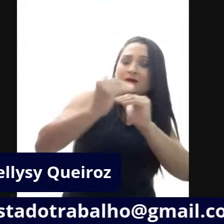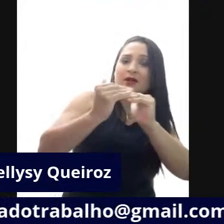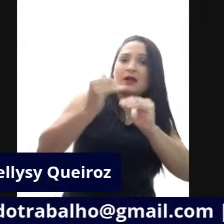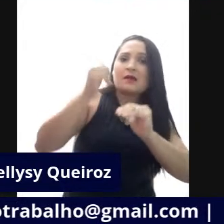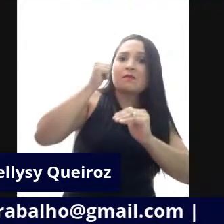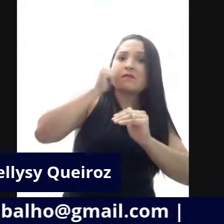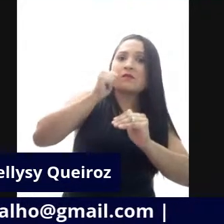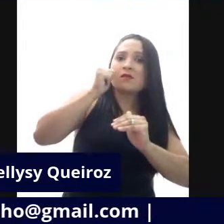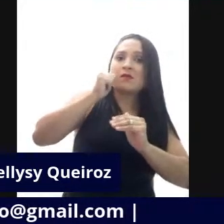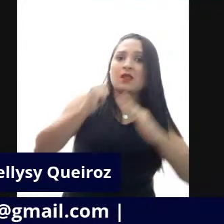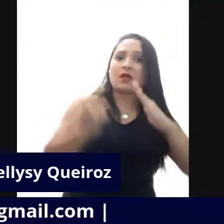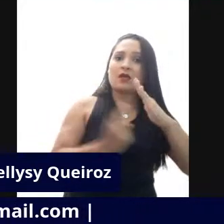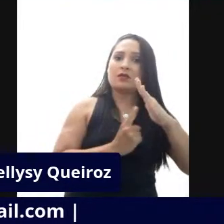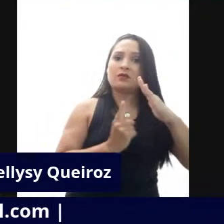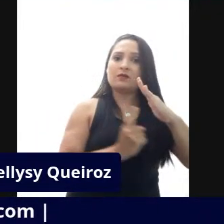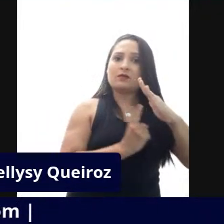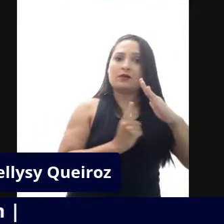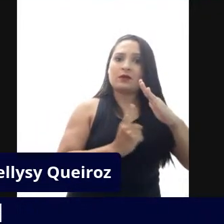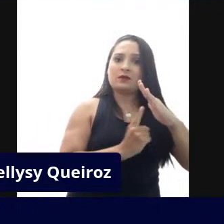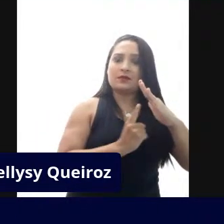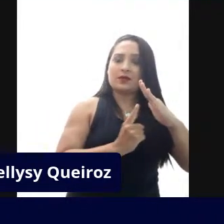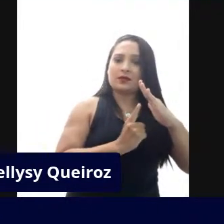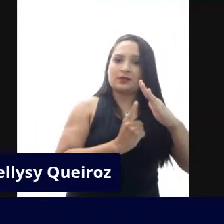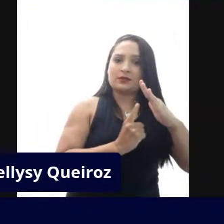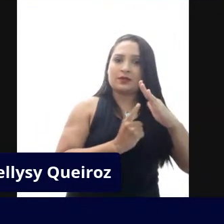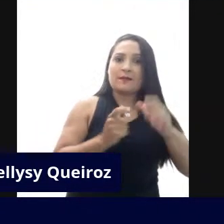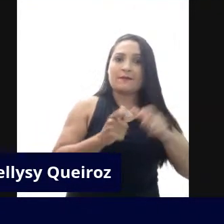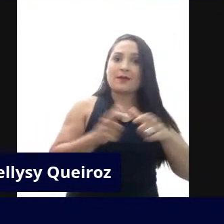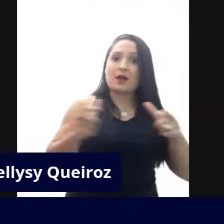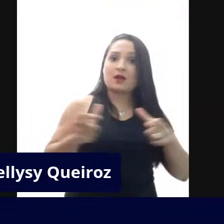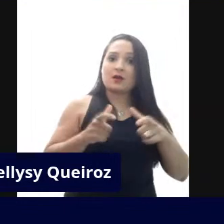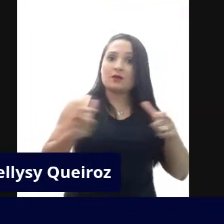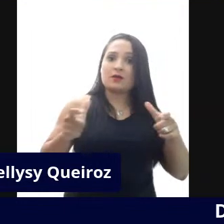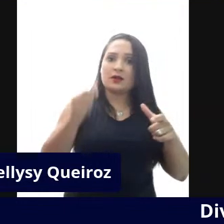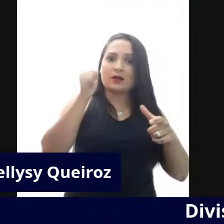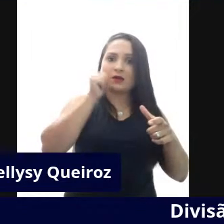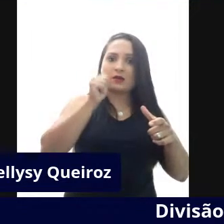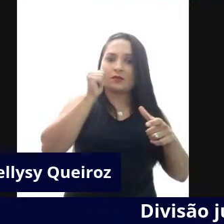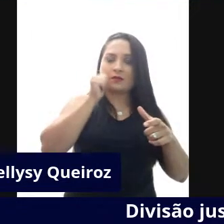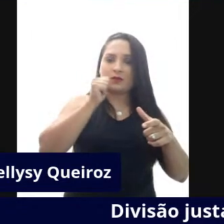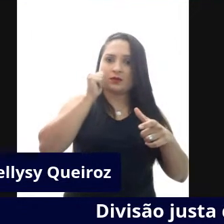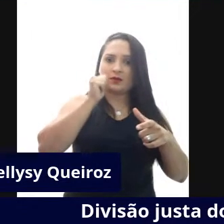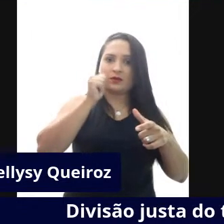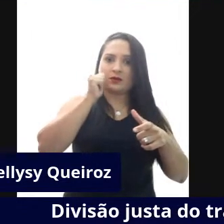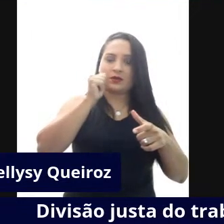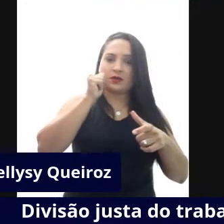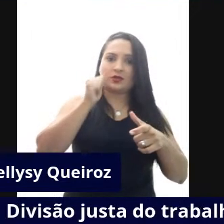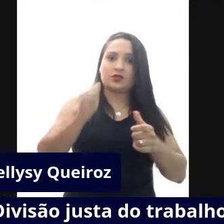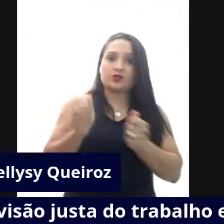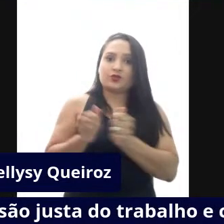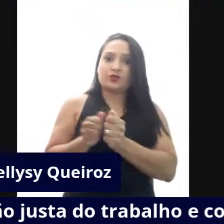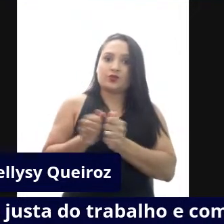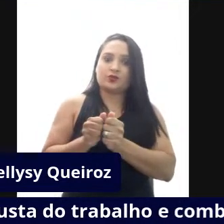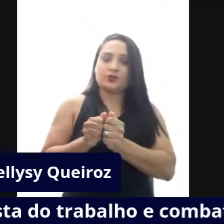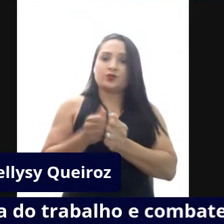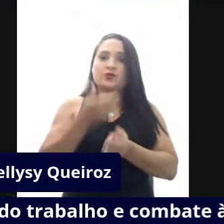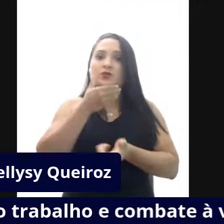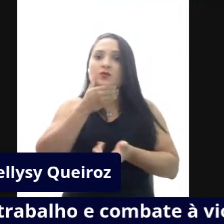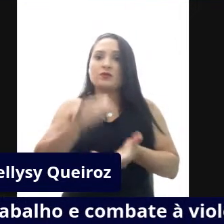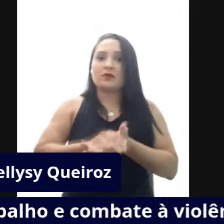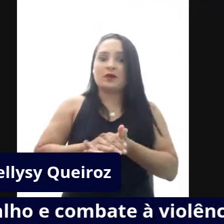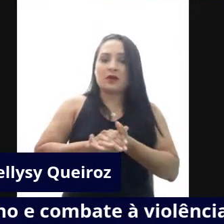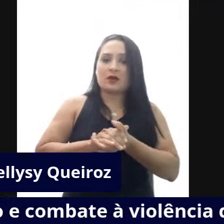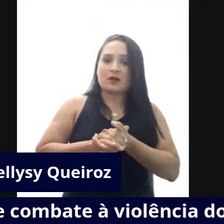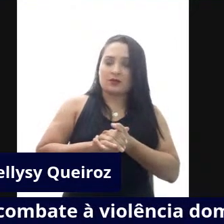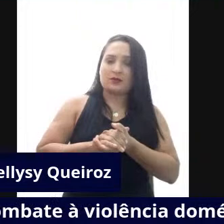né? A maioria delas com seus companheiros, né? Com sua família, seus